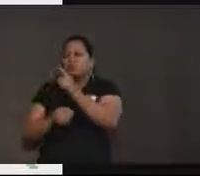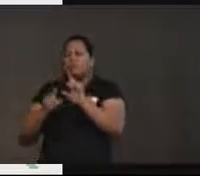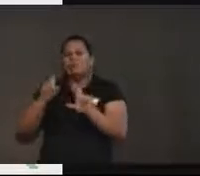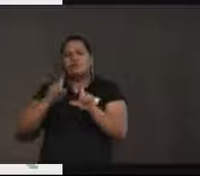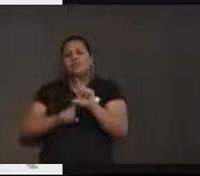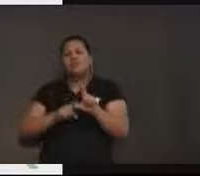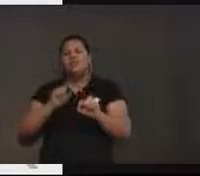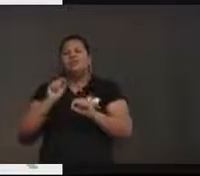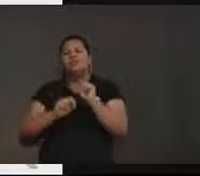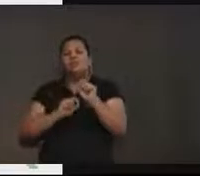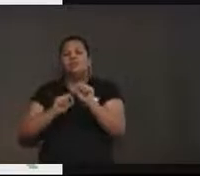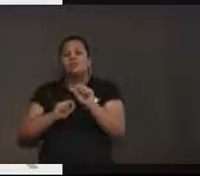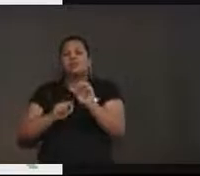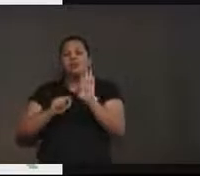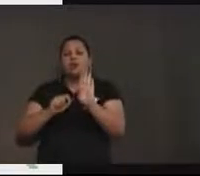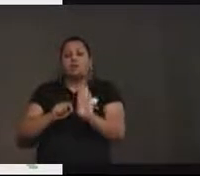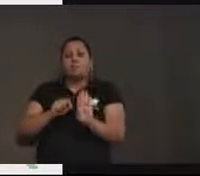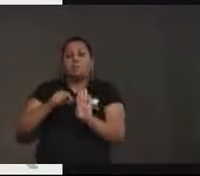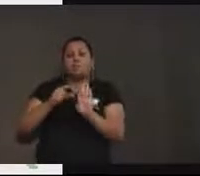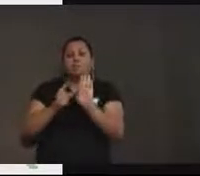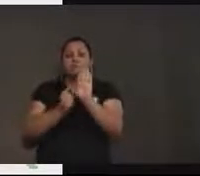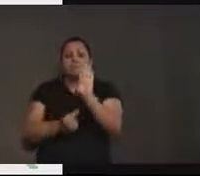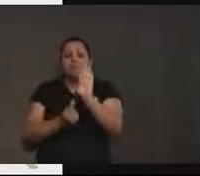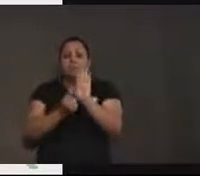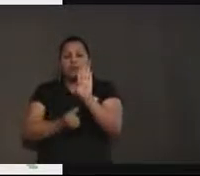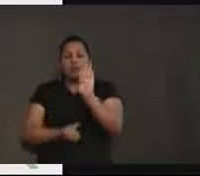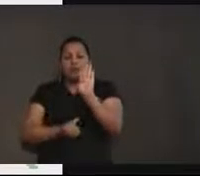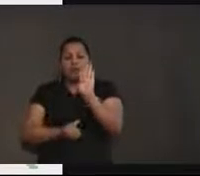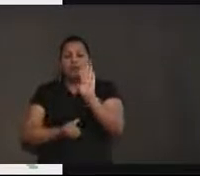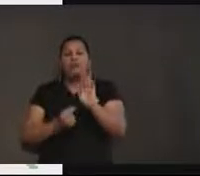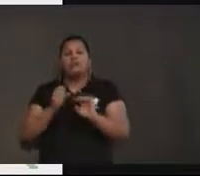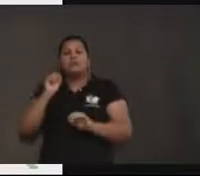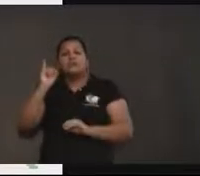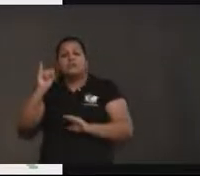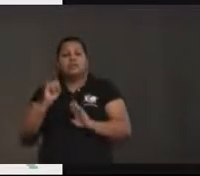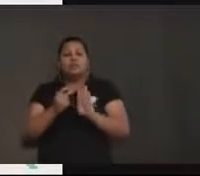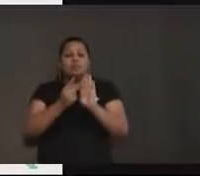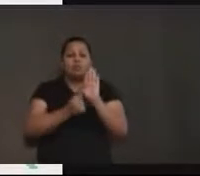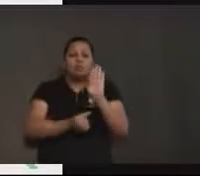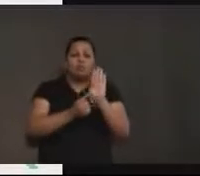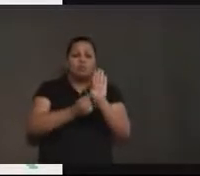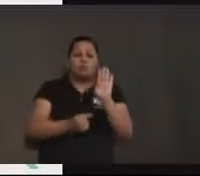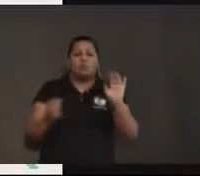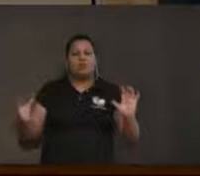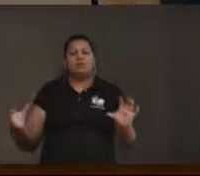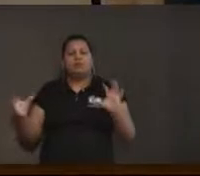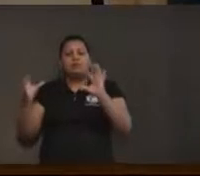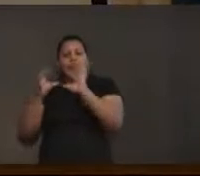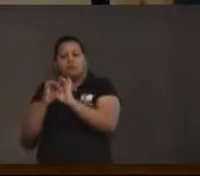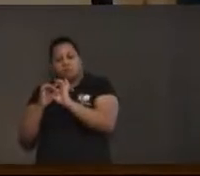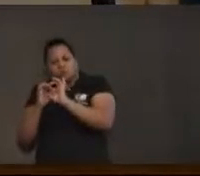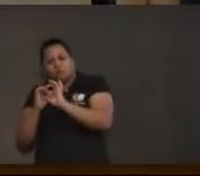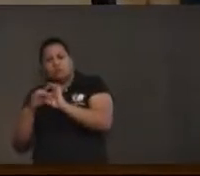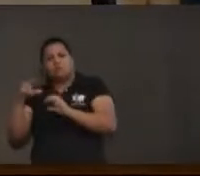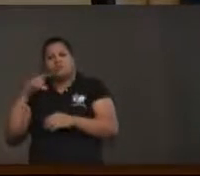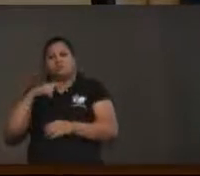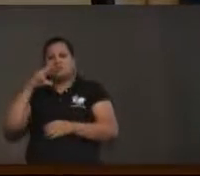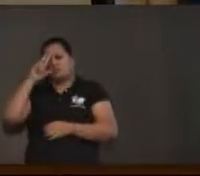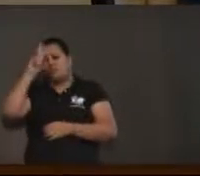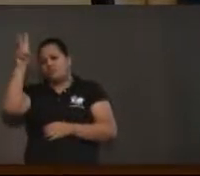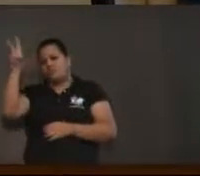fator de acoplamento e os dois feixes se a coocam se o Beto é grande você tem um acoplamento muito forte